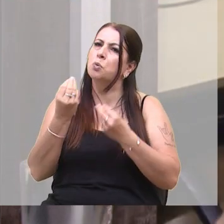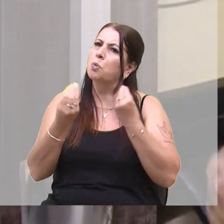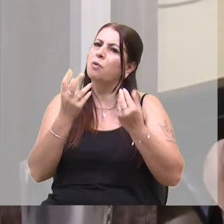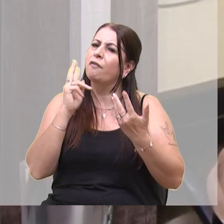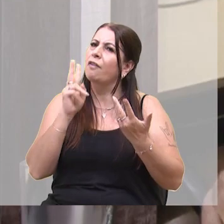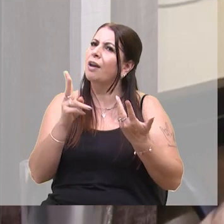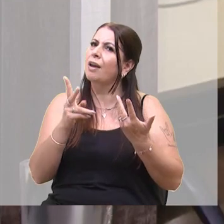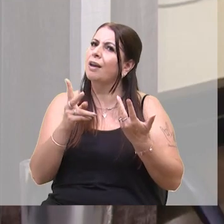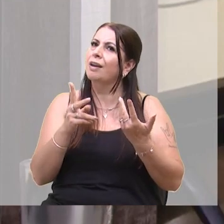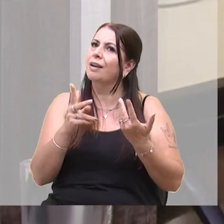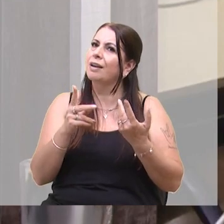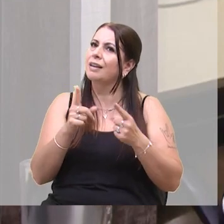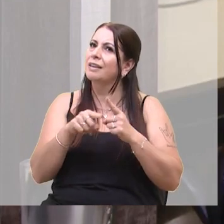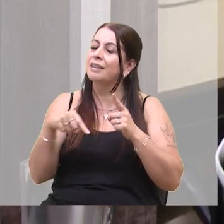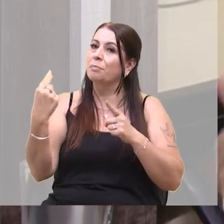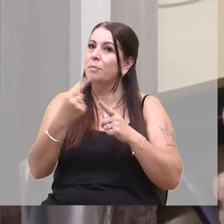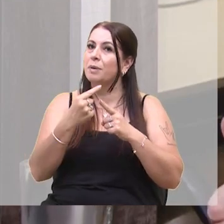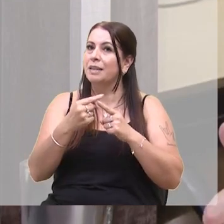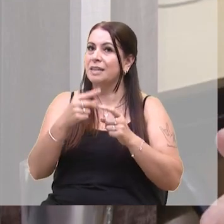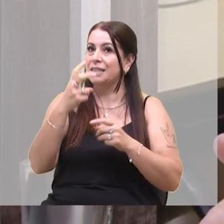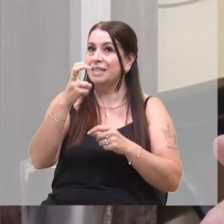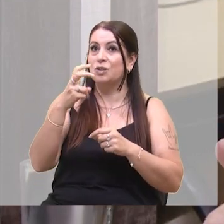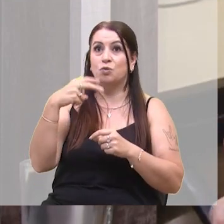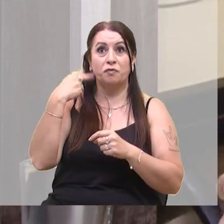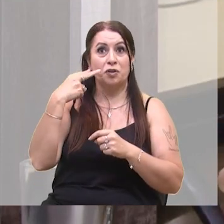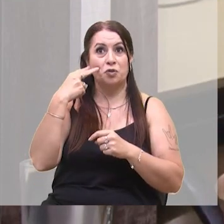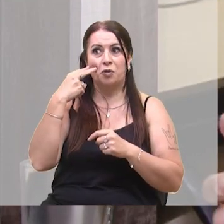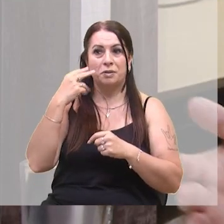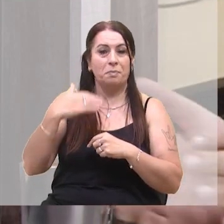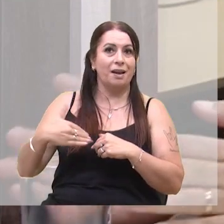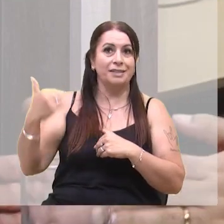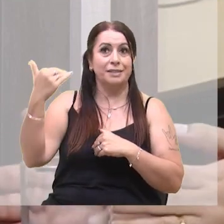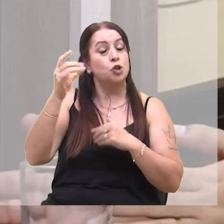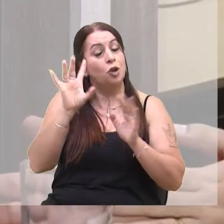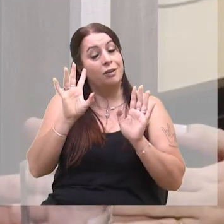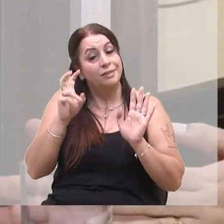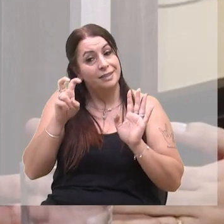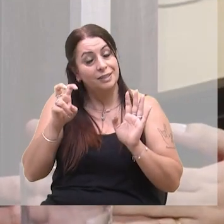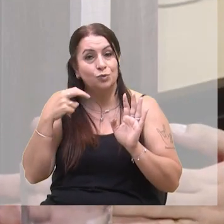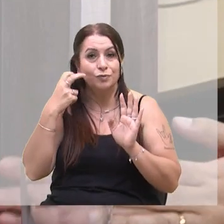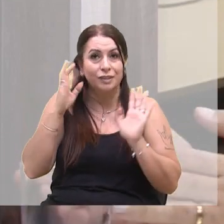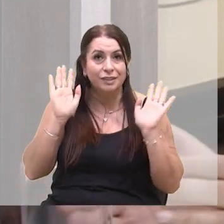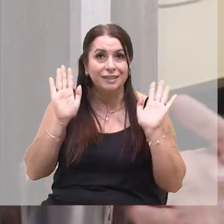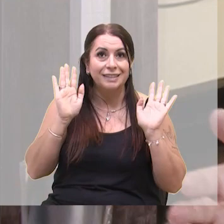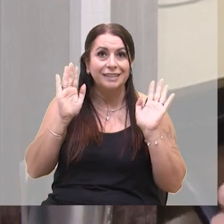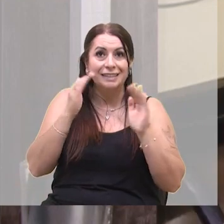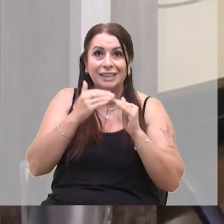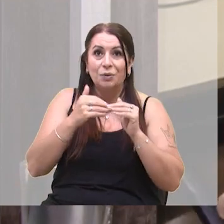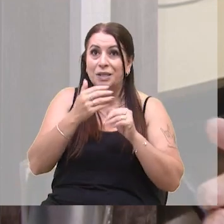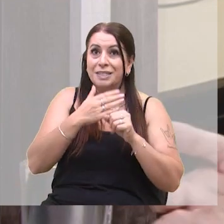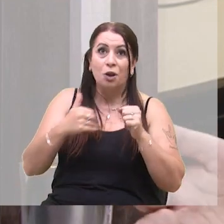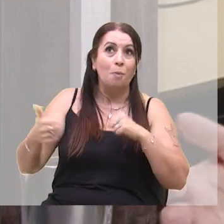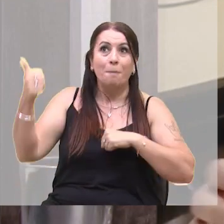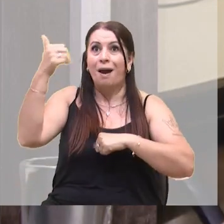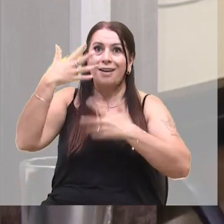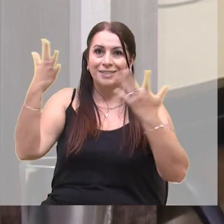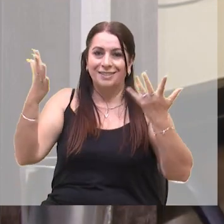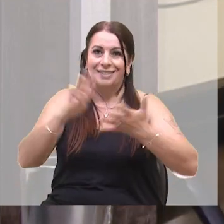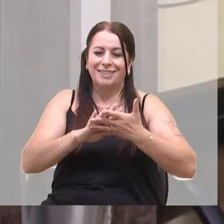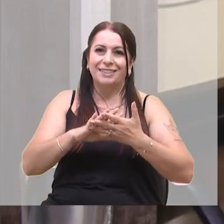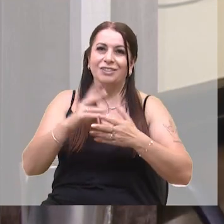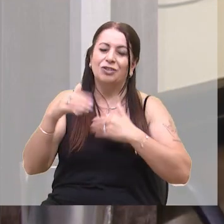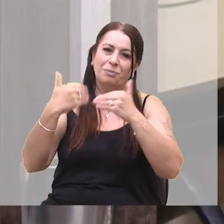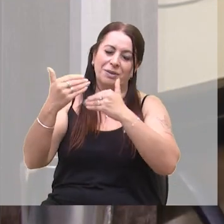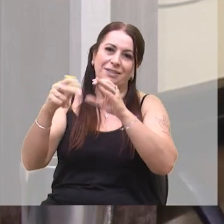a casa em duas oportunidades. Como que é encarar isso? Nós temos um recorde nessa legislatura de 5 vereadores, quer dizer, só 5 também,